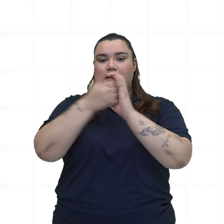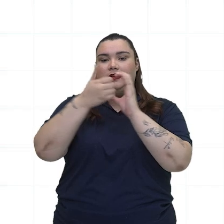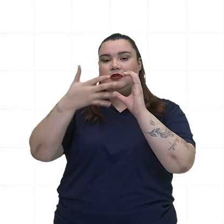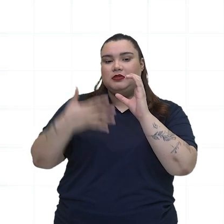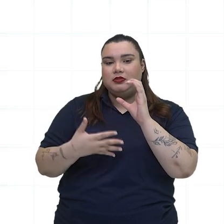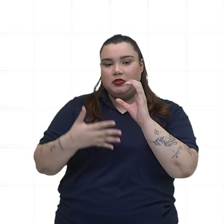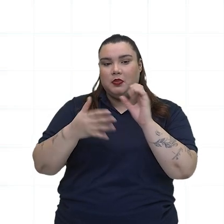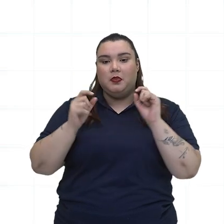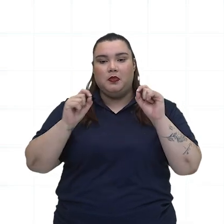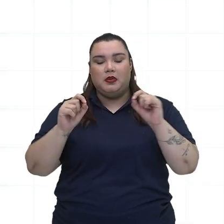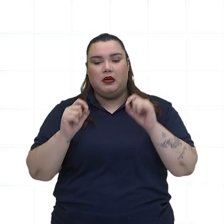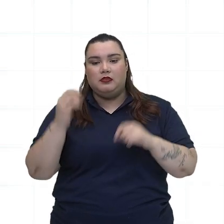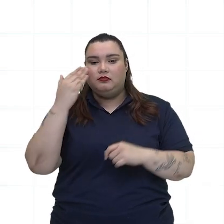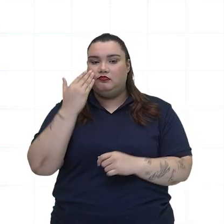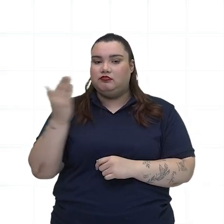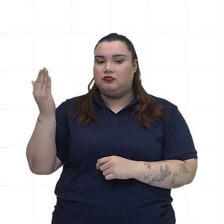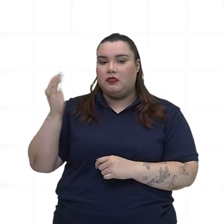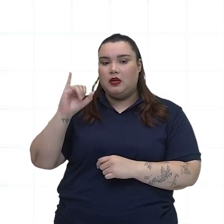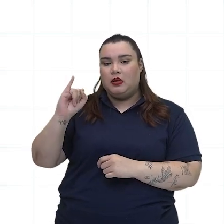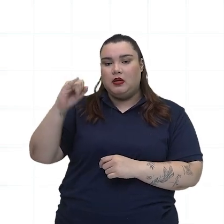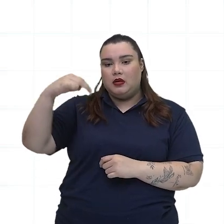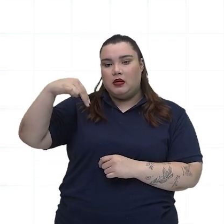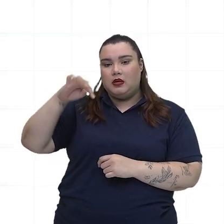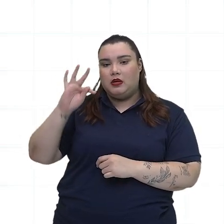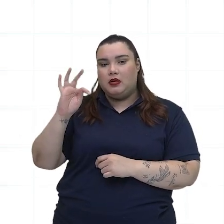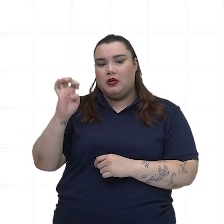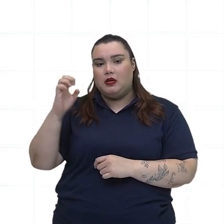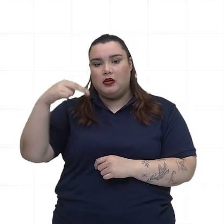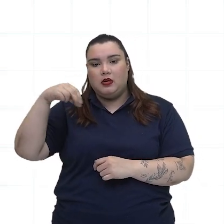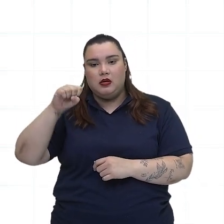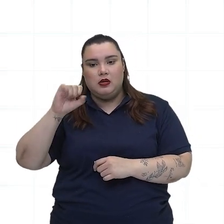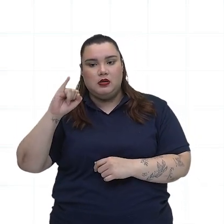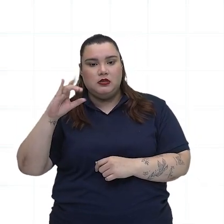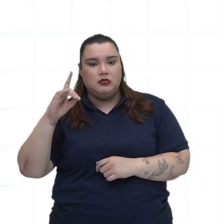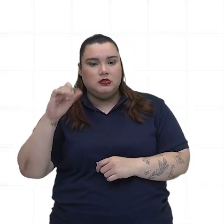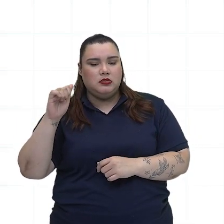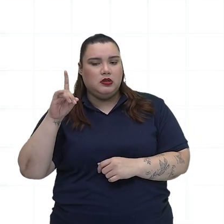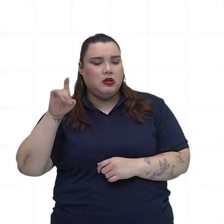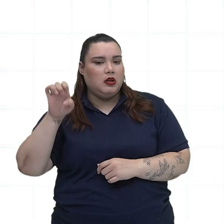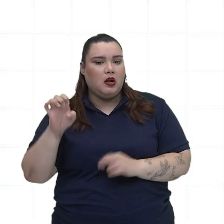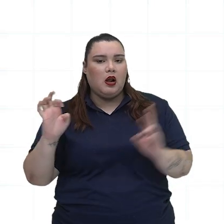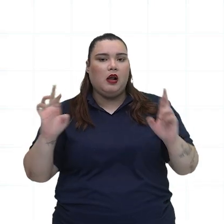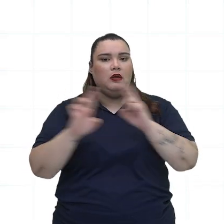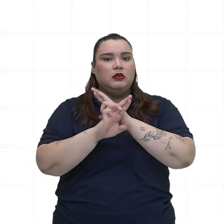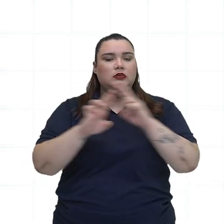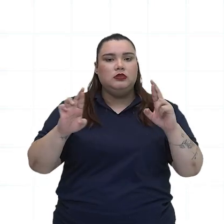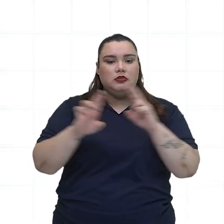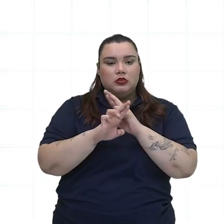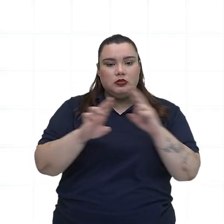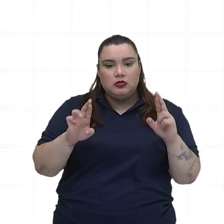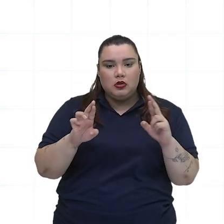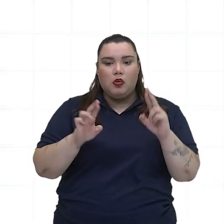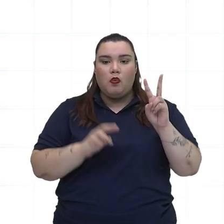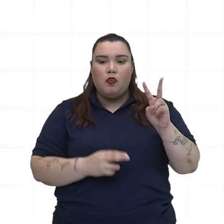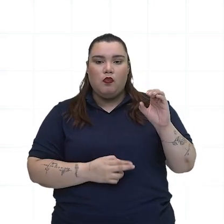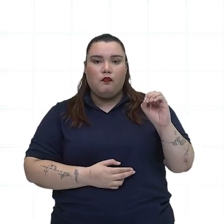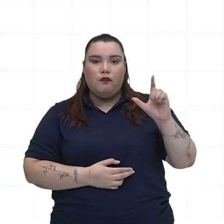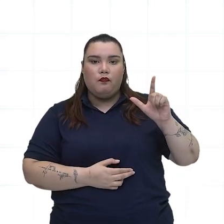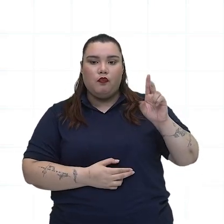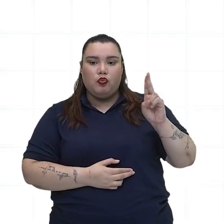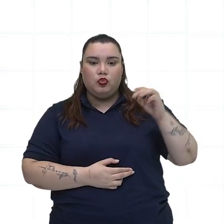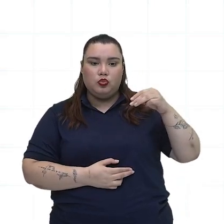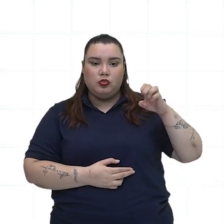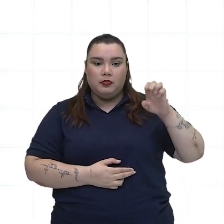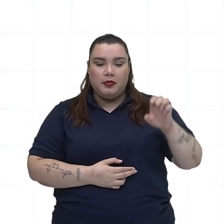a intensidade. A intensidade sonora, ela está associada àquilo que nós comumente chamamos